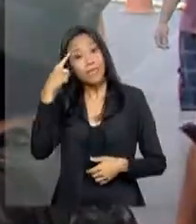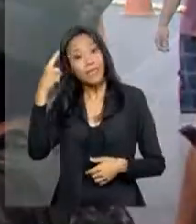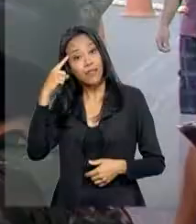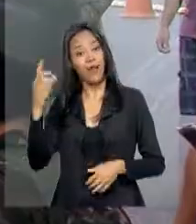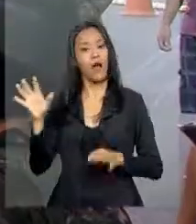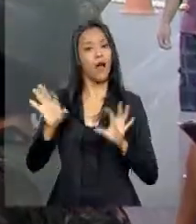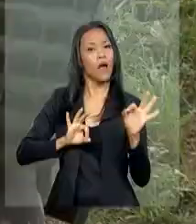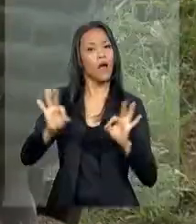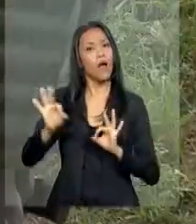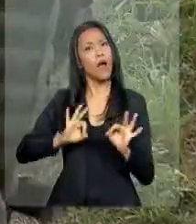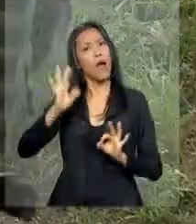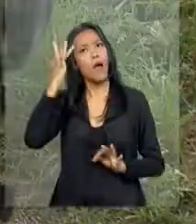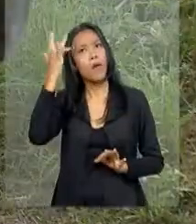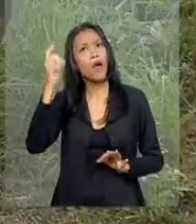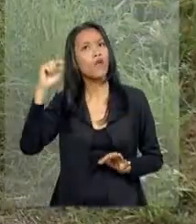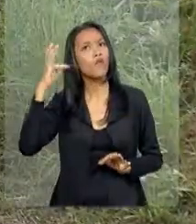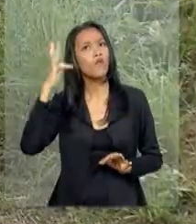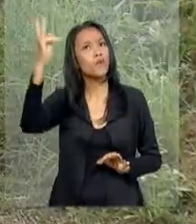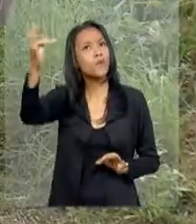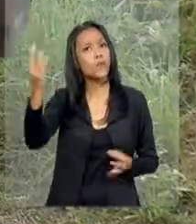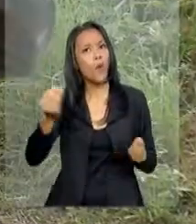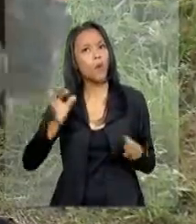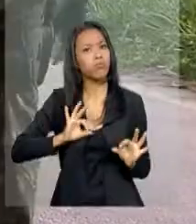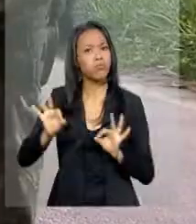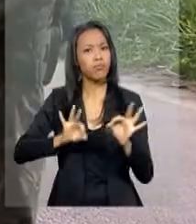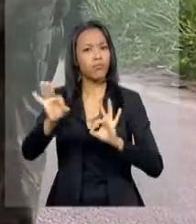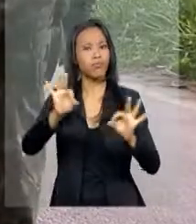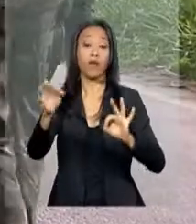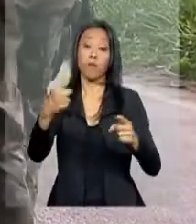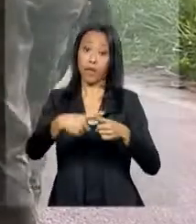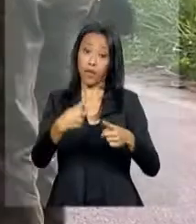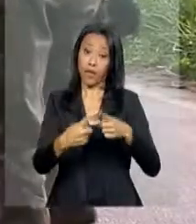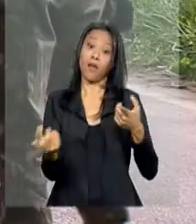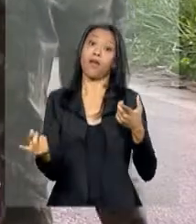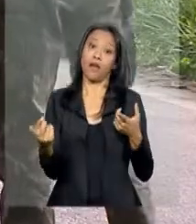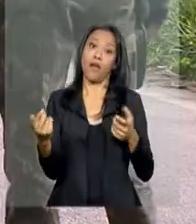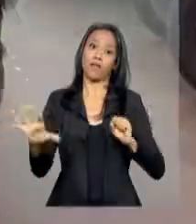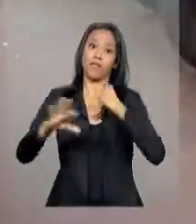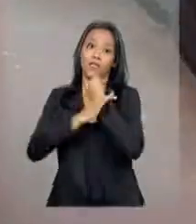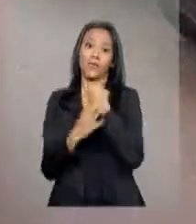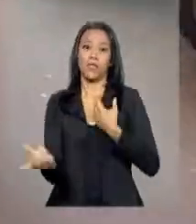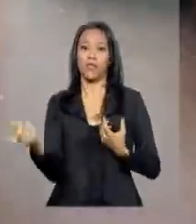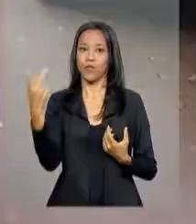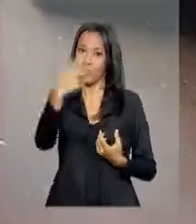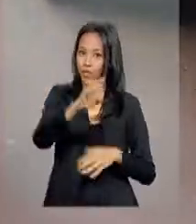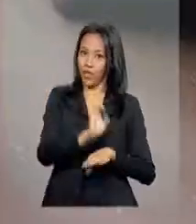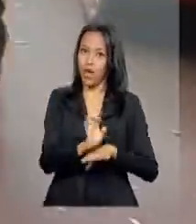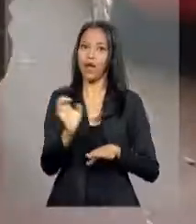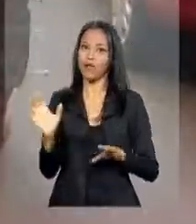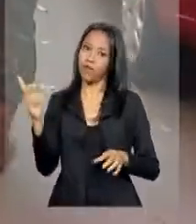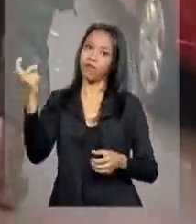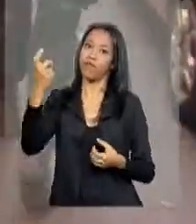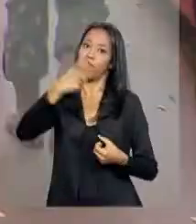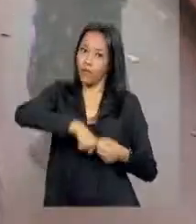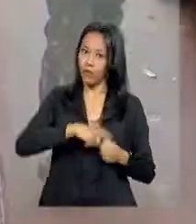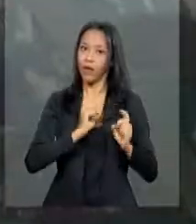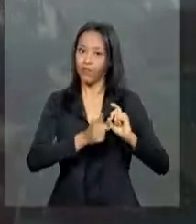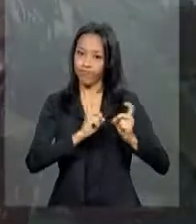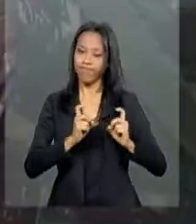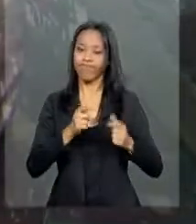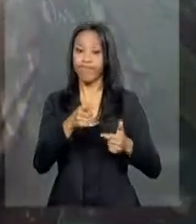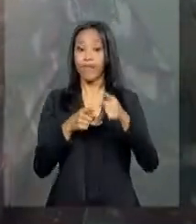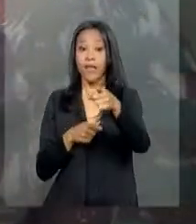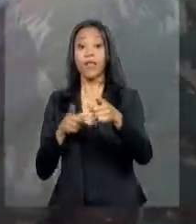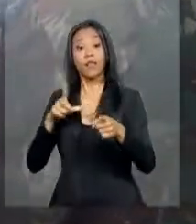medidas para o amanhã, quando o Comando da Segurança Pública retornar ao Estado do Rio de Janeiro. O plano estratégico que guia a iniciativa